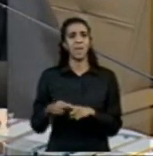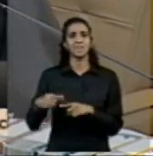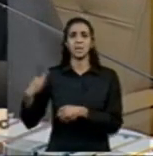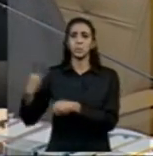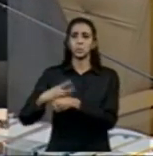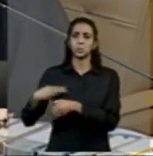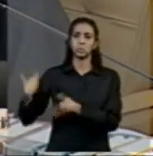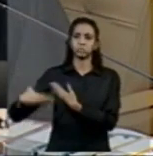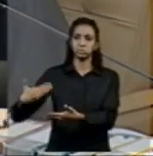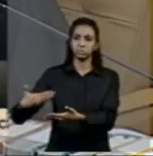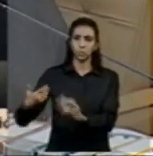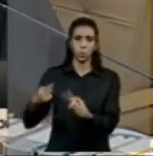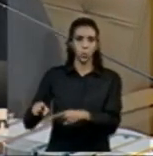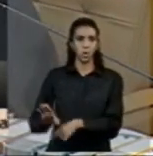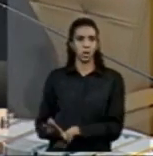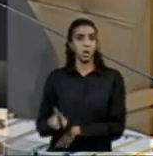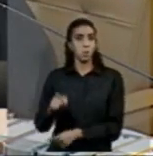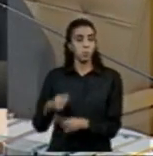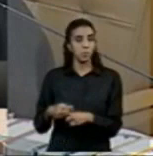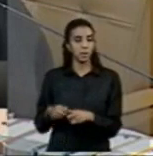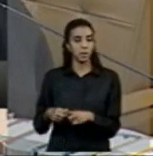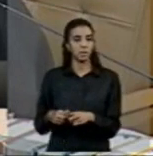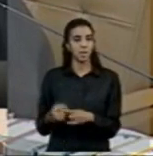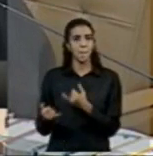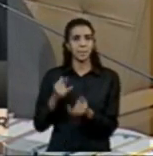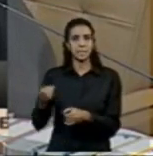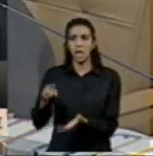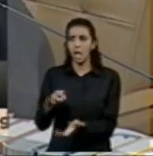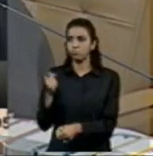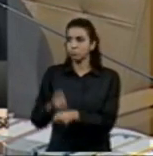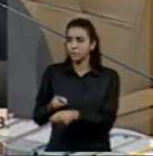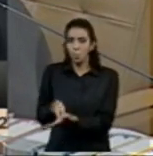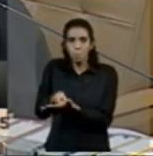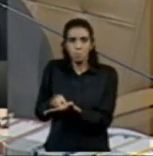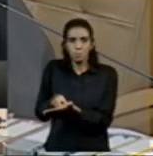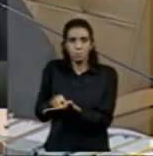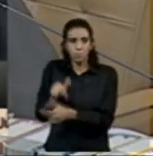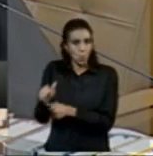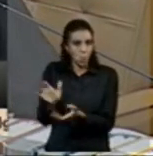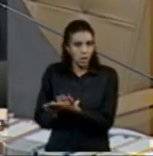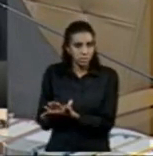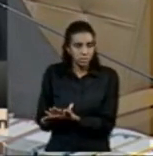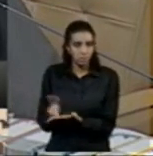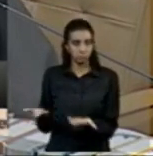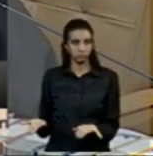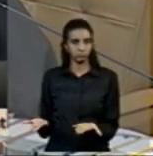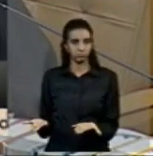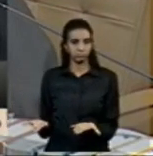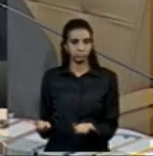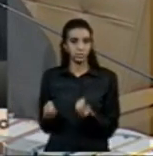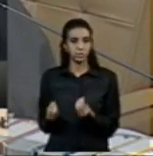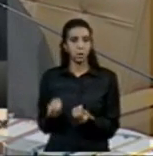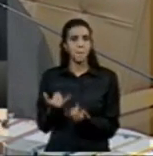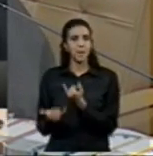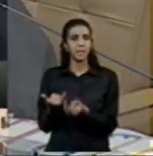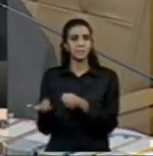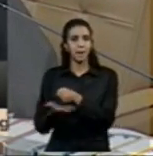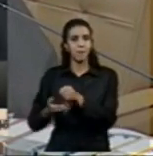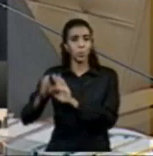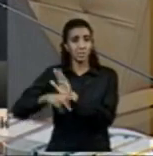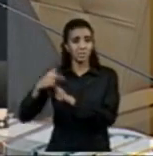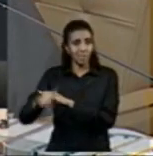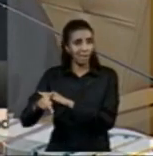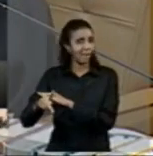fenômeno que, ao se pretender inexorável, faz cair por terra, em sua substancialidade, um rol